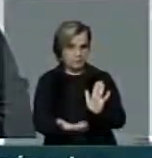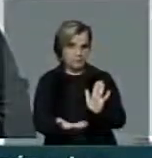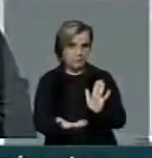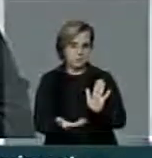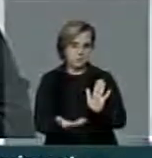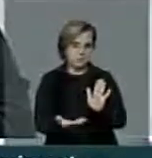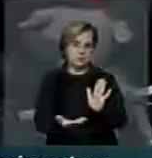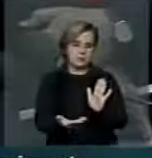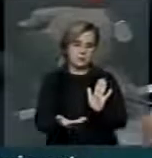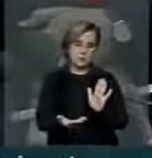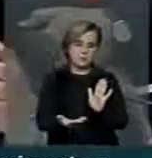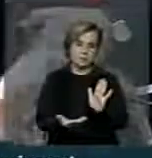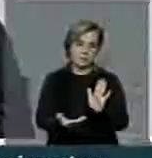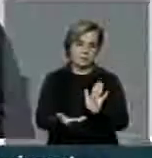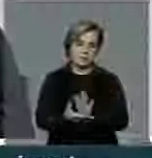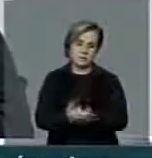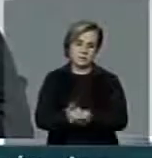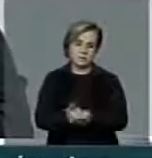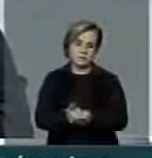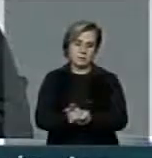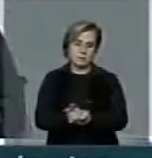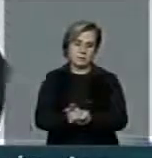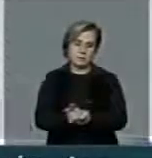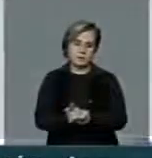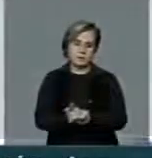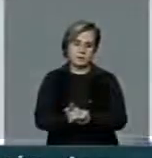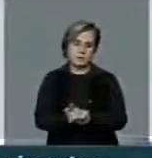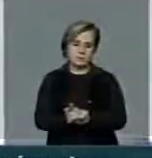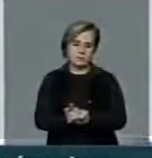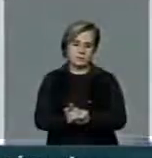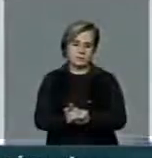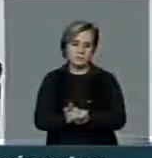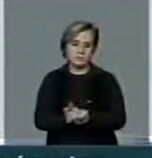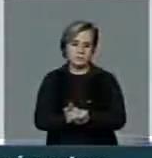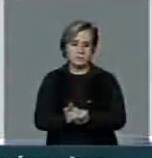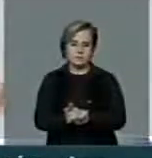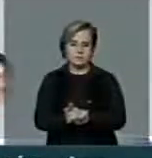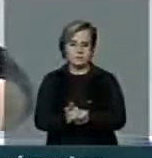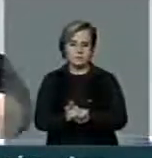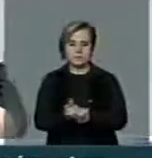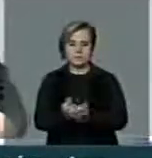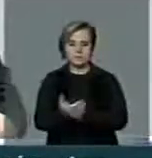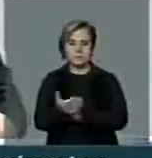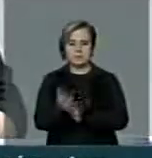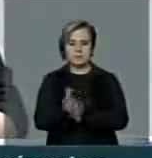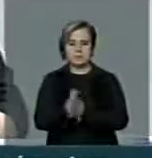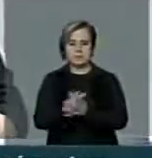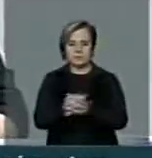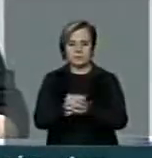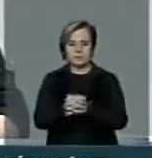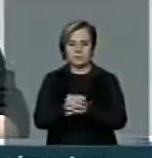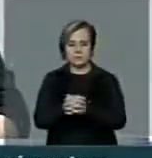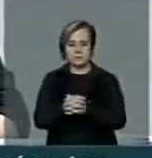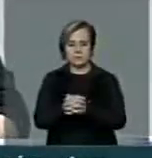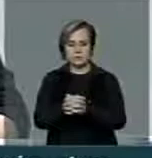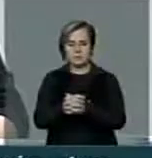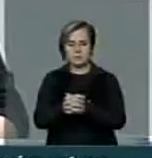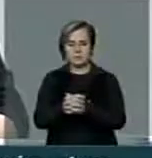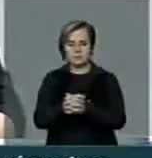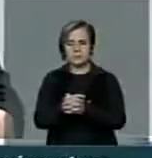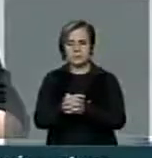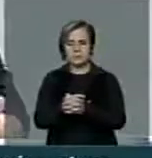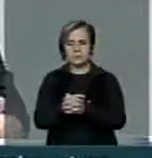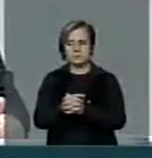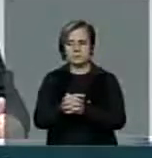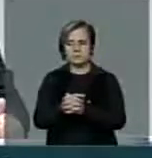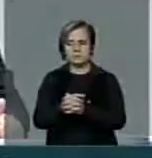escrito Ministro, não foi isso que nós escrevemos na lei. Eu estou na minha intervenção. Termo de compromisso que vai dizer o que tem que fazer, não projeto prático. Garanta a palavra da